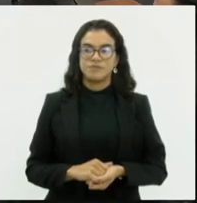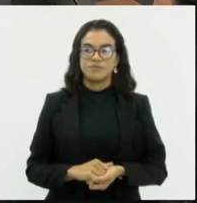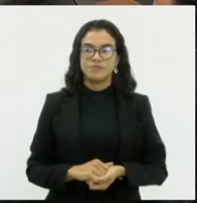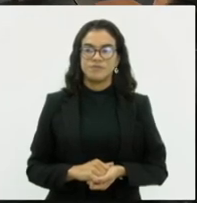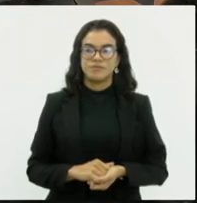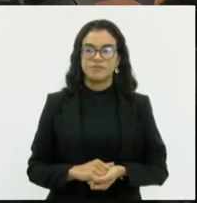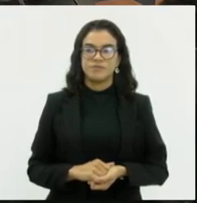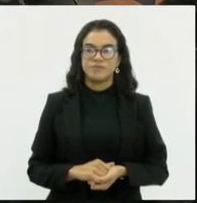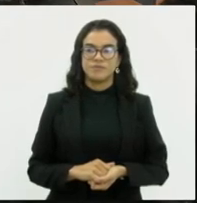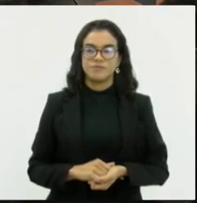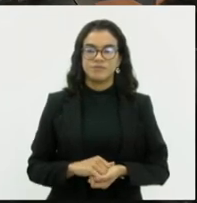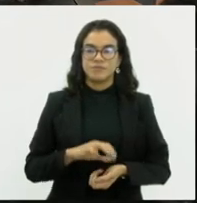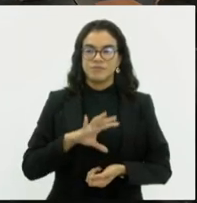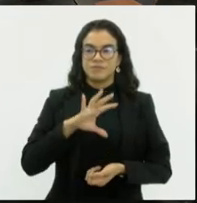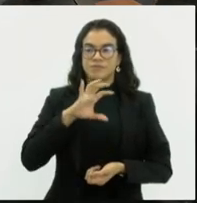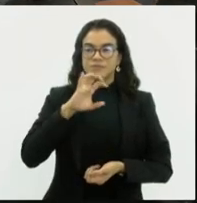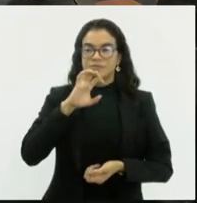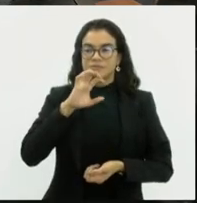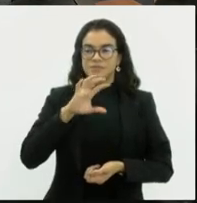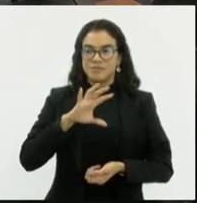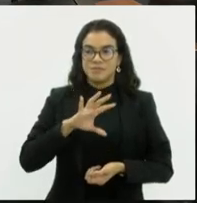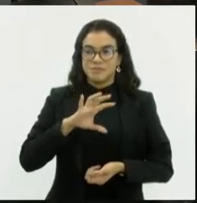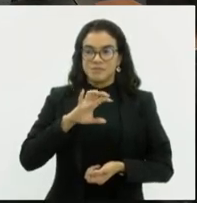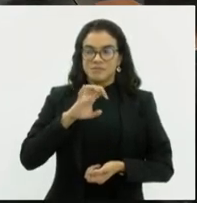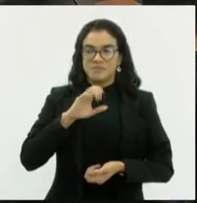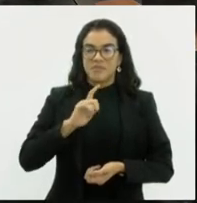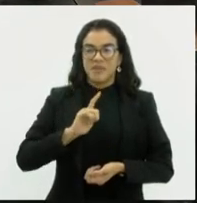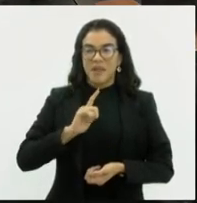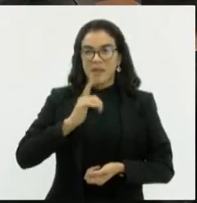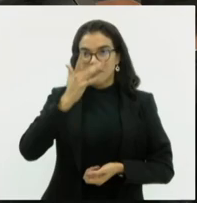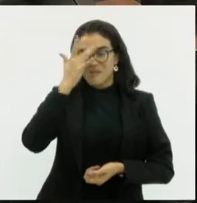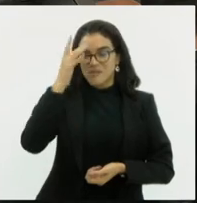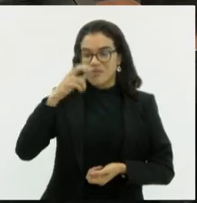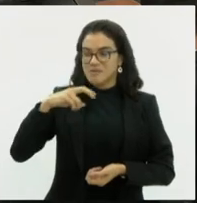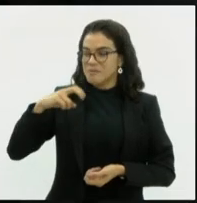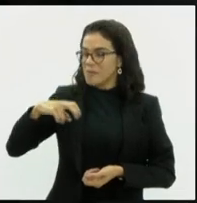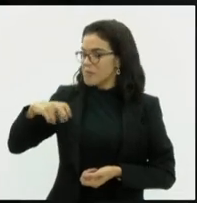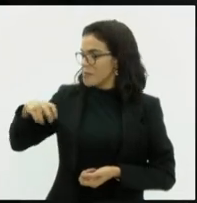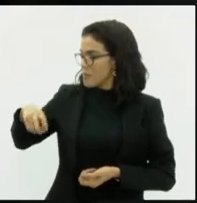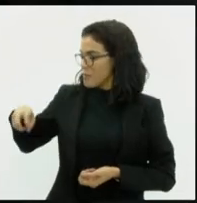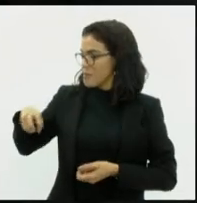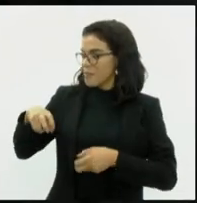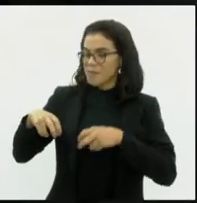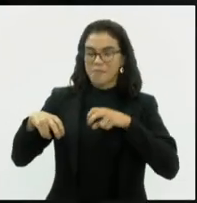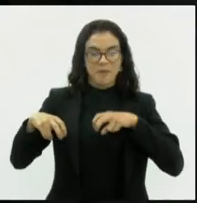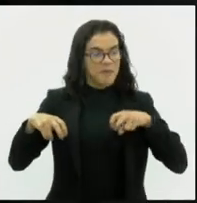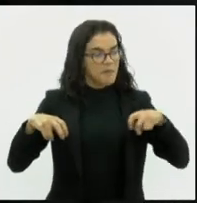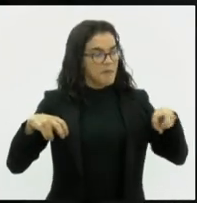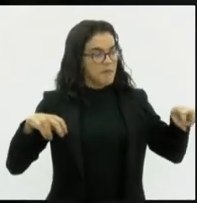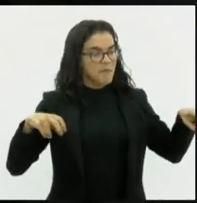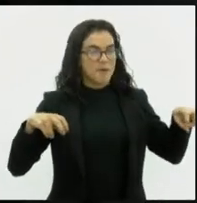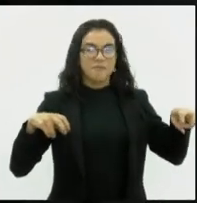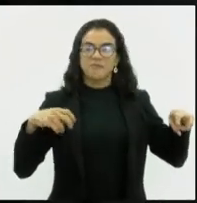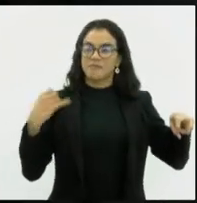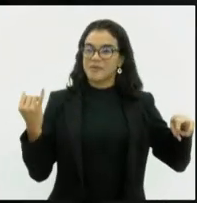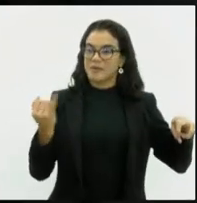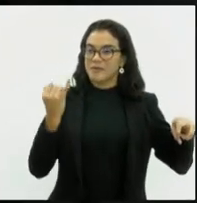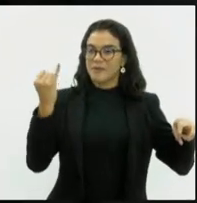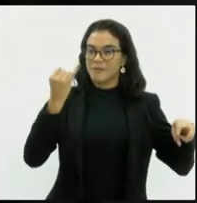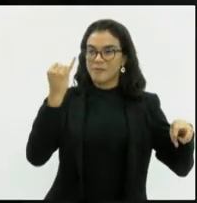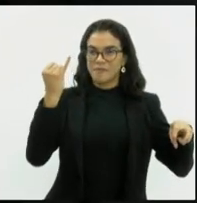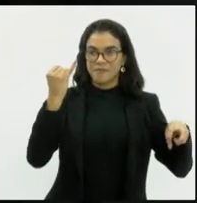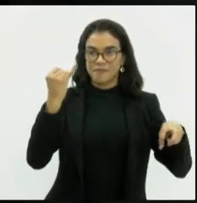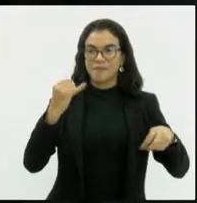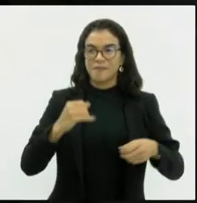Tem que respirar aqui, porque eu estou do lado de muitas pessoas importantes, como vocês também aí na minha frente, tá? E quero só